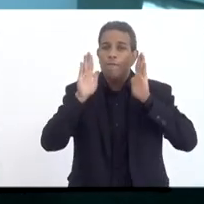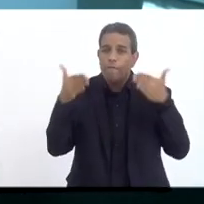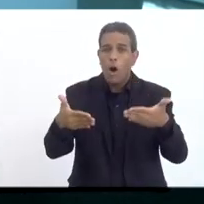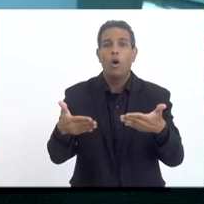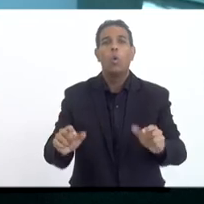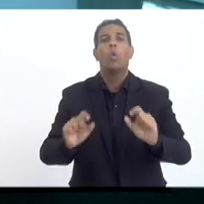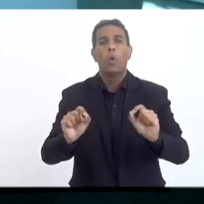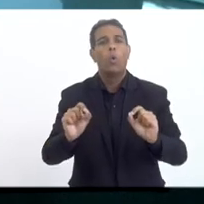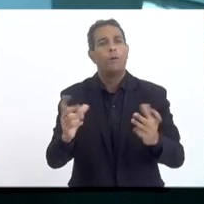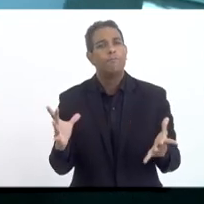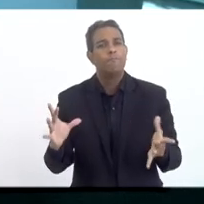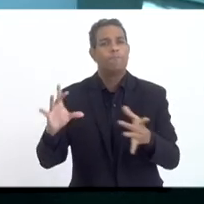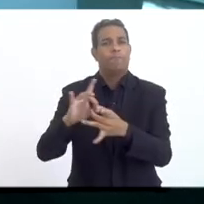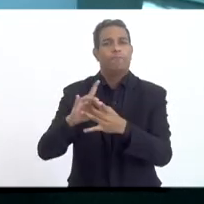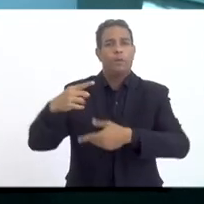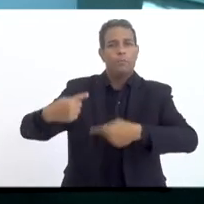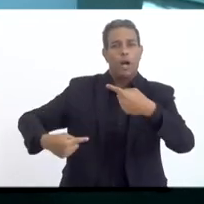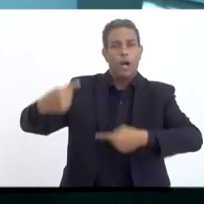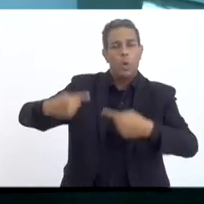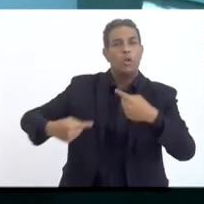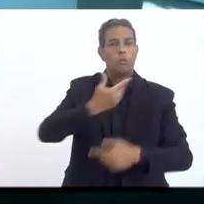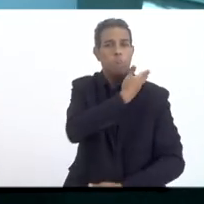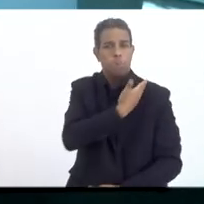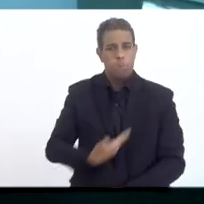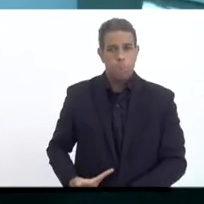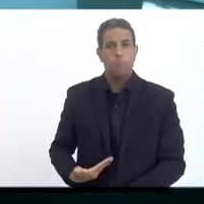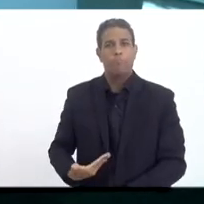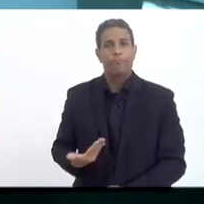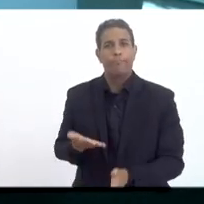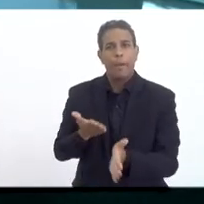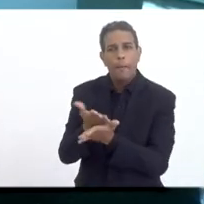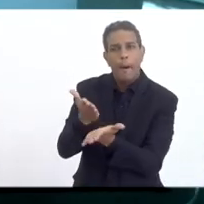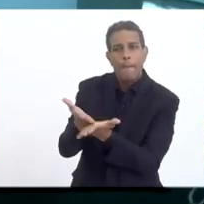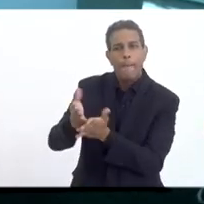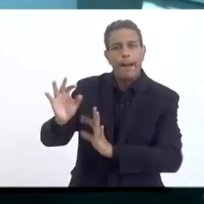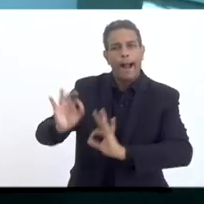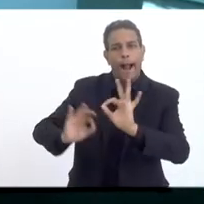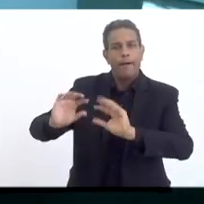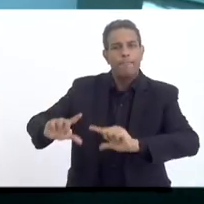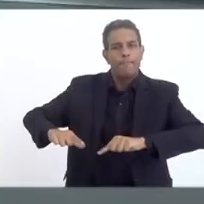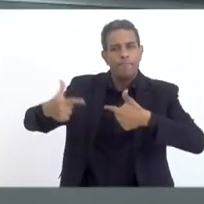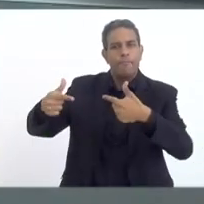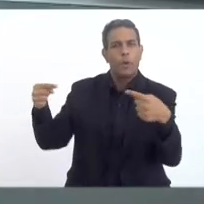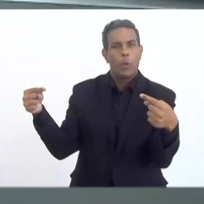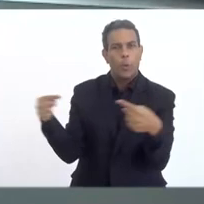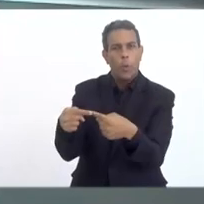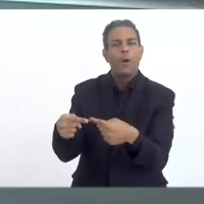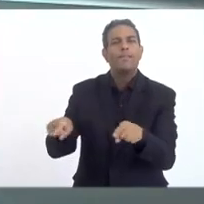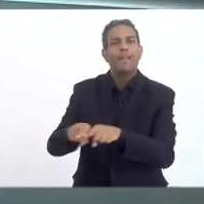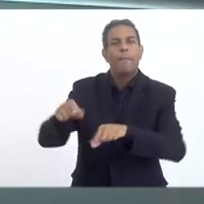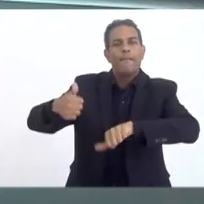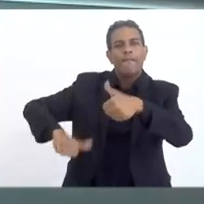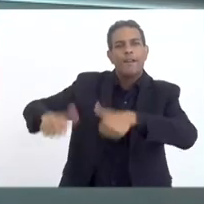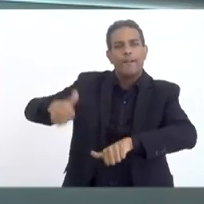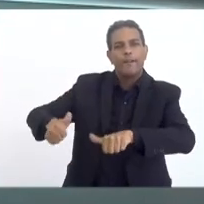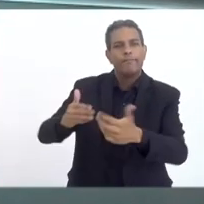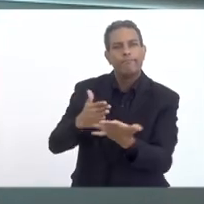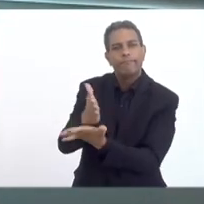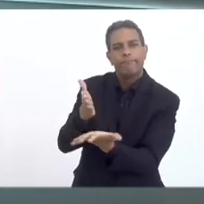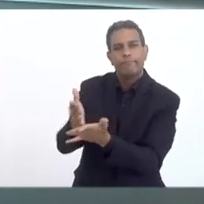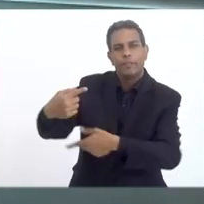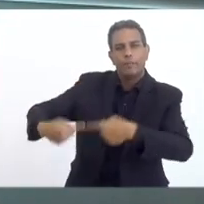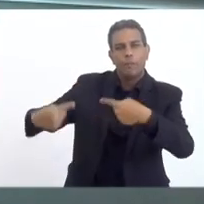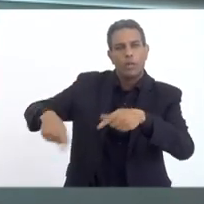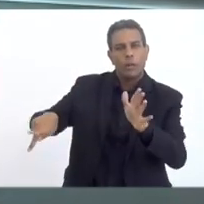atribuições ligadas ao ciclo de políticas públicas, de elaboração, formulação, implementação e avaliação e monitoramento das